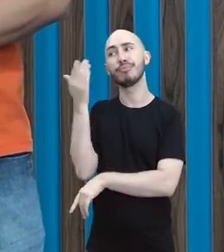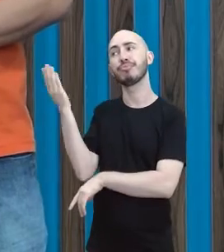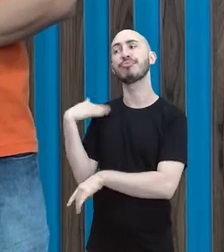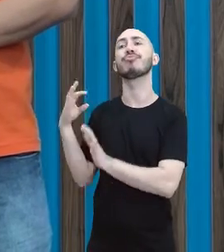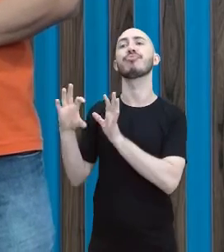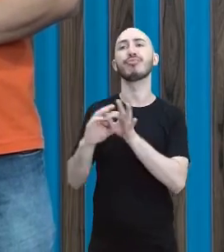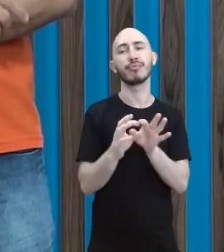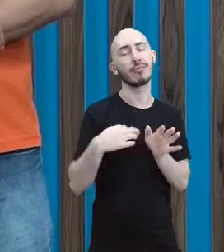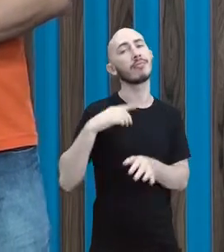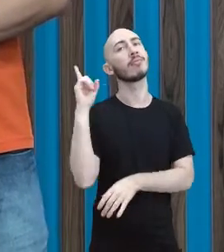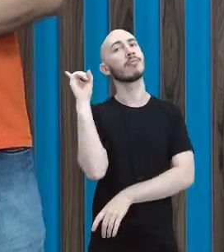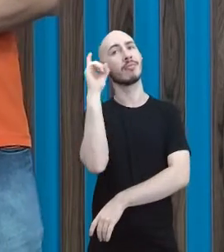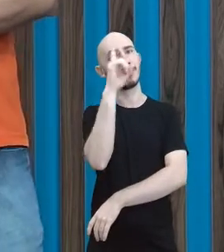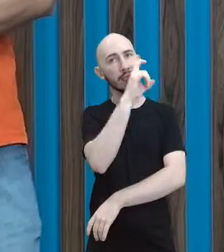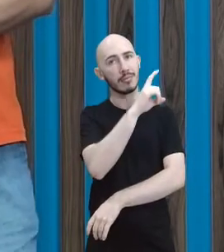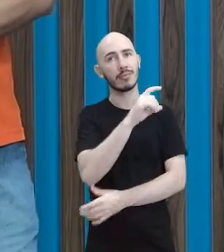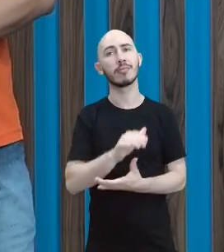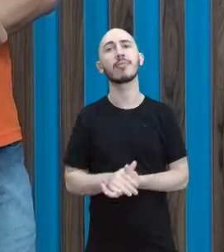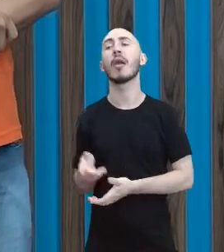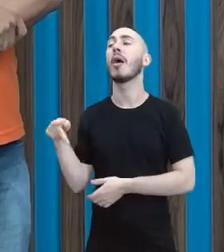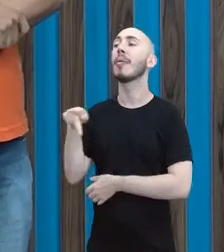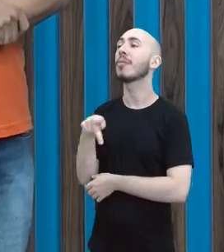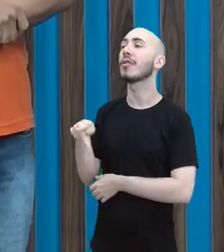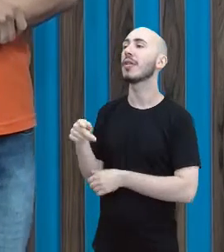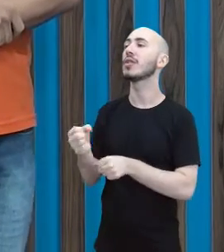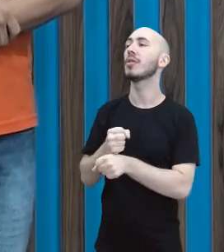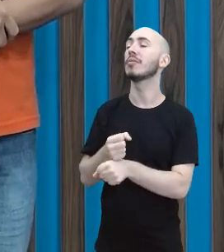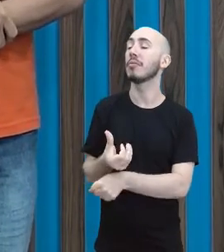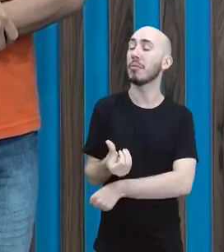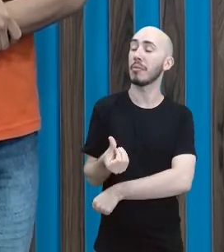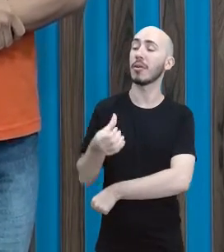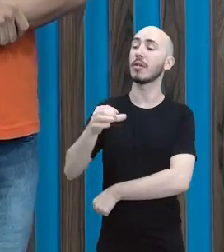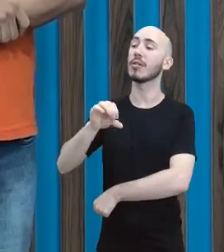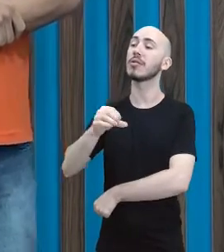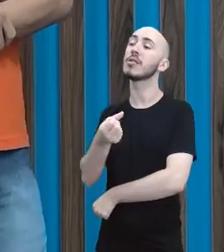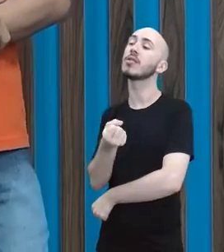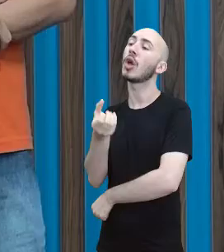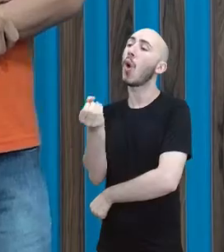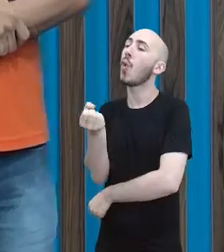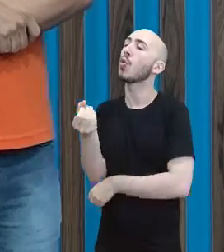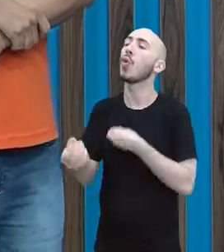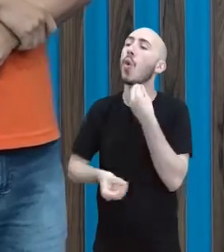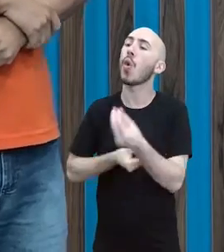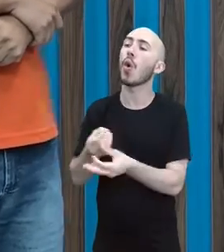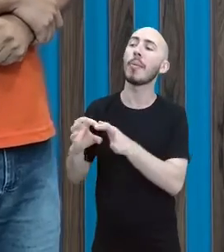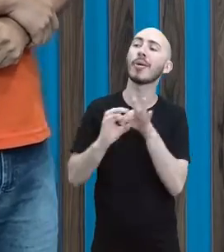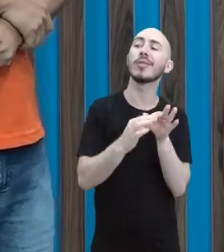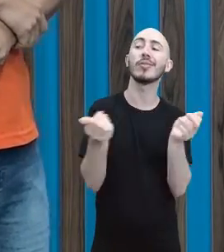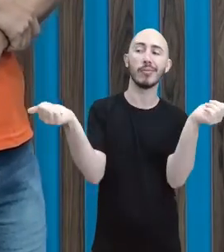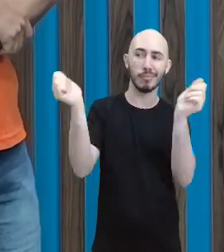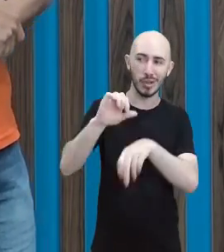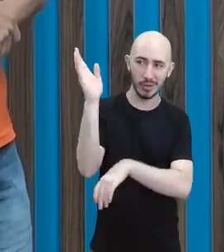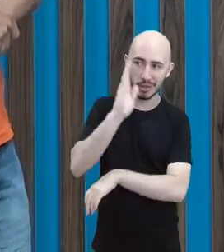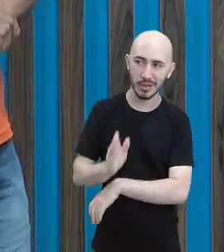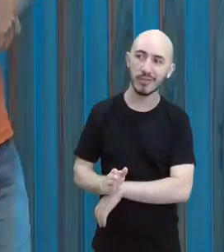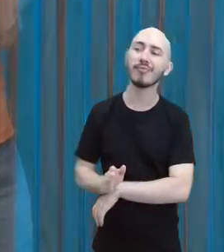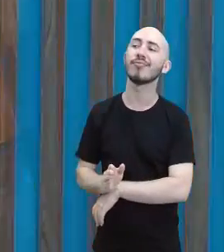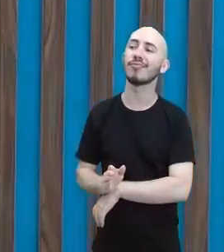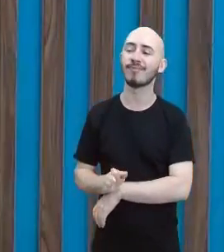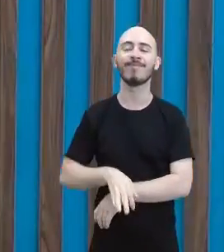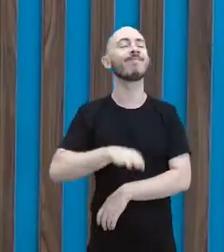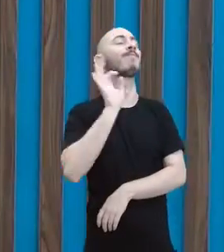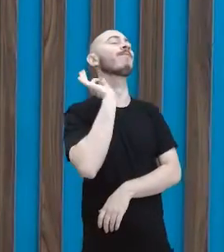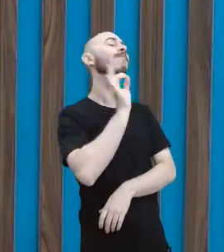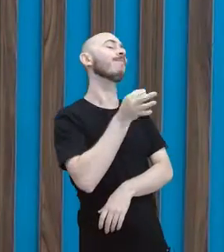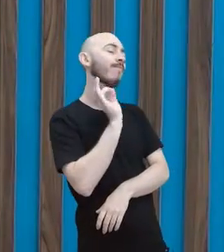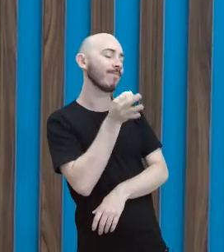professor, ficou bastante. Professor Luciano, em 1968, o negócio ficou ainda pior no Brasil, meu amigo. Pois